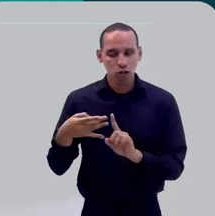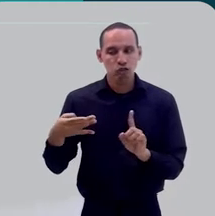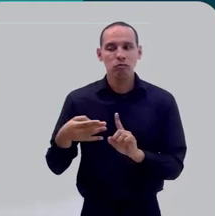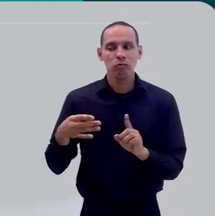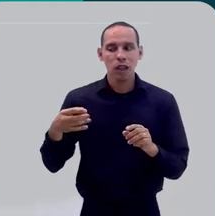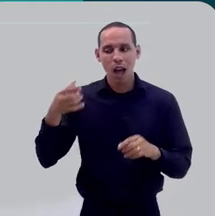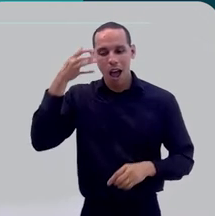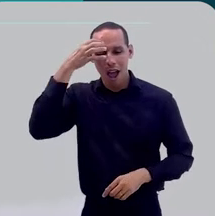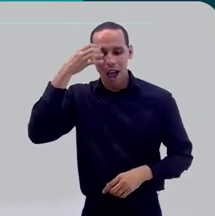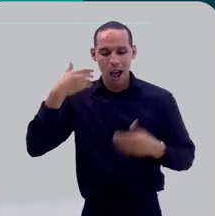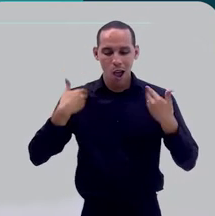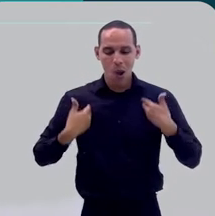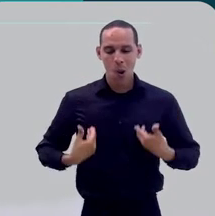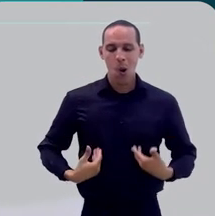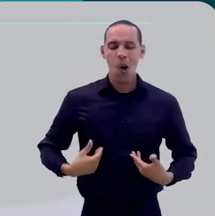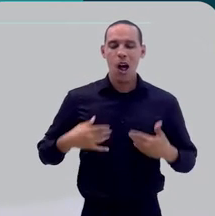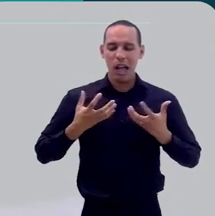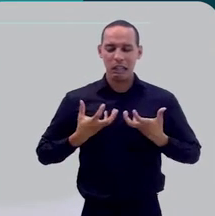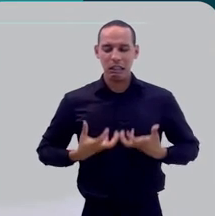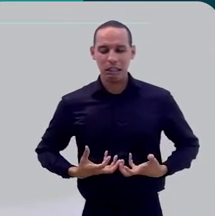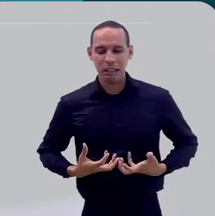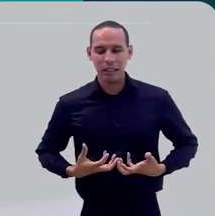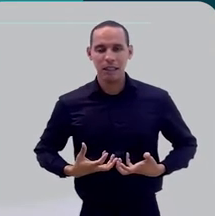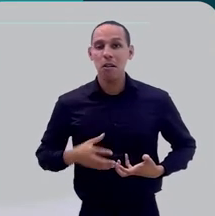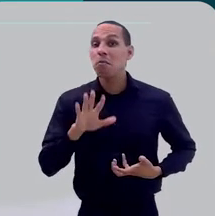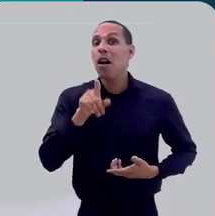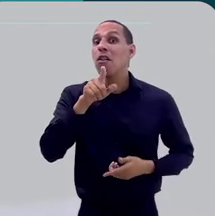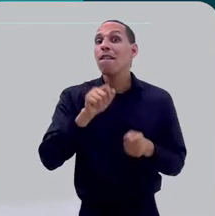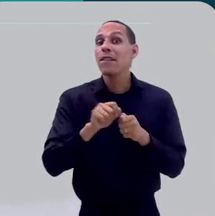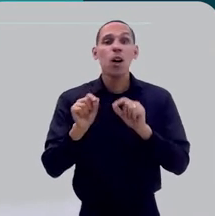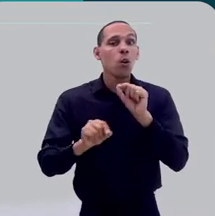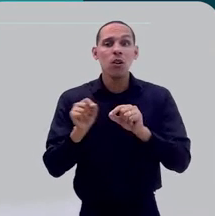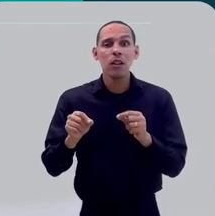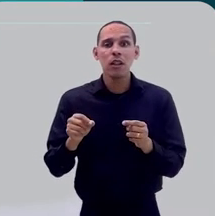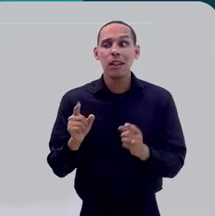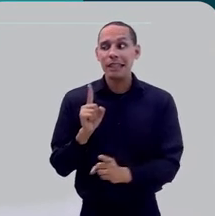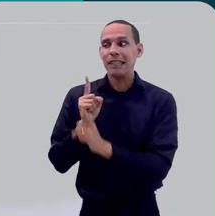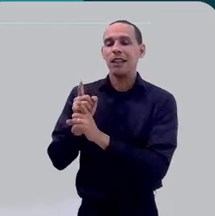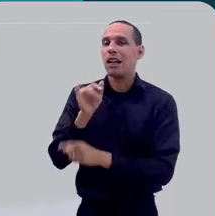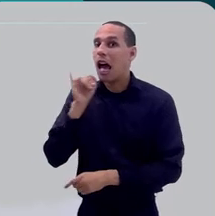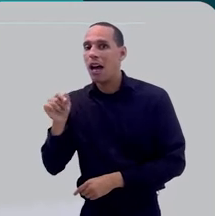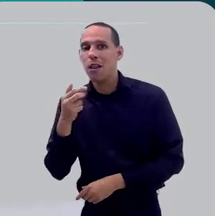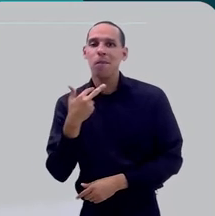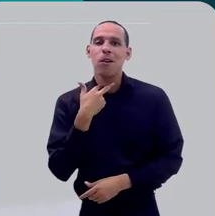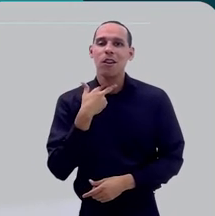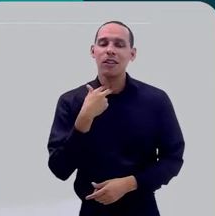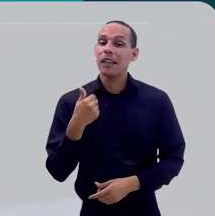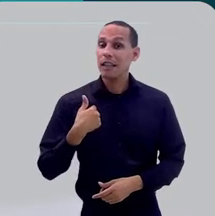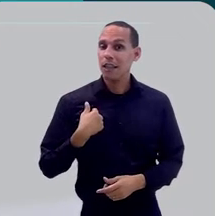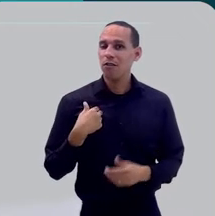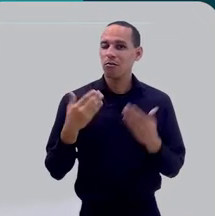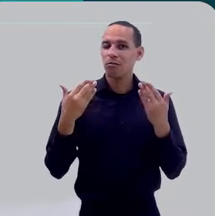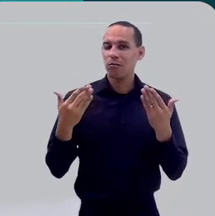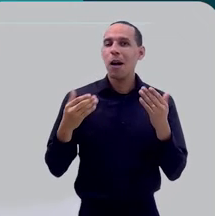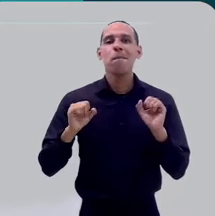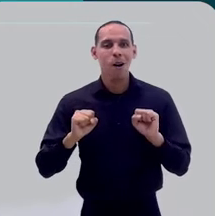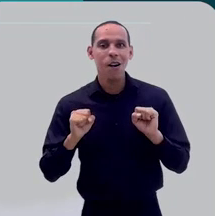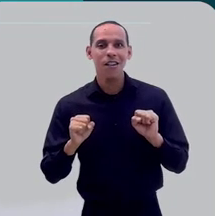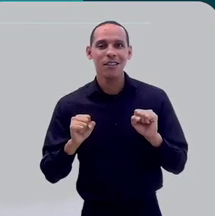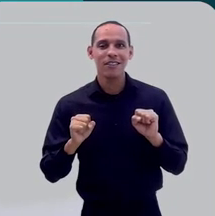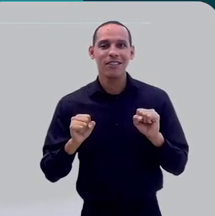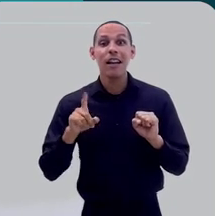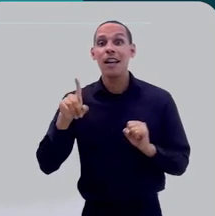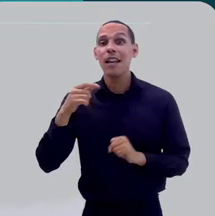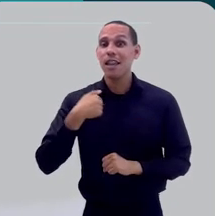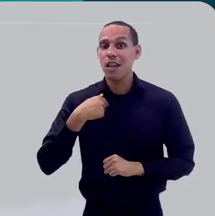burnout, qual é o encaminhamento se a senhora não pode diagnosticar? eu posso fazer a suspeita, eu